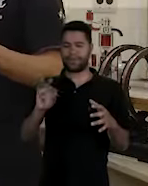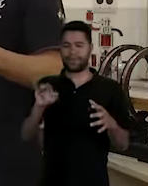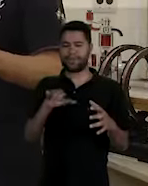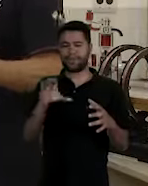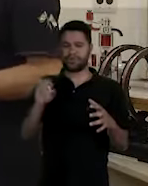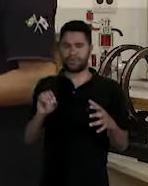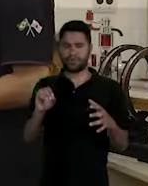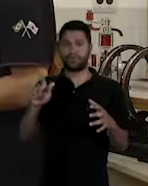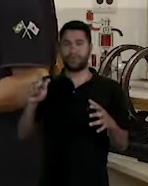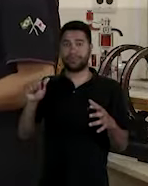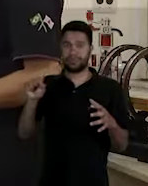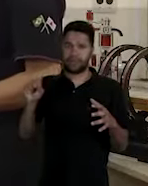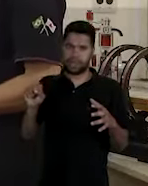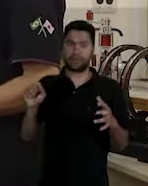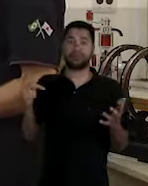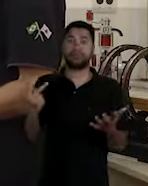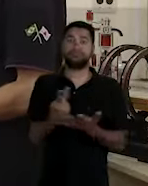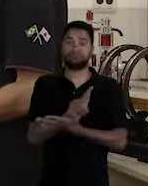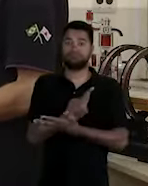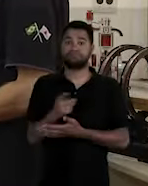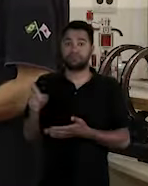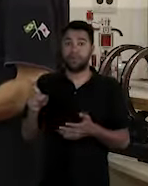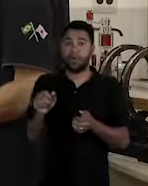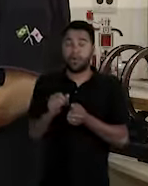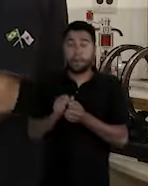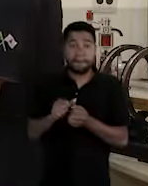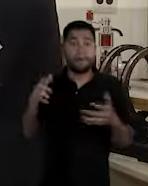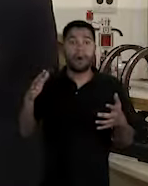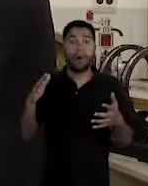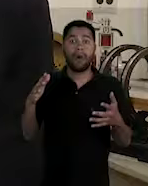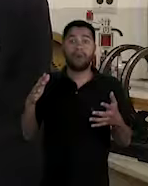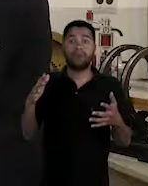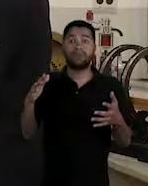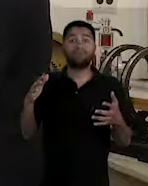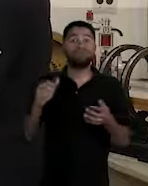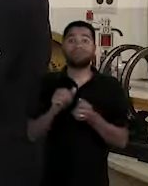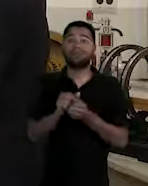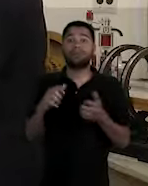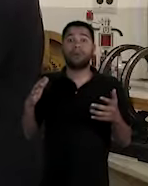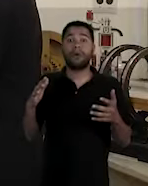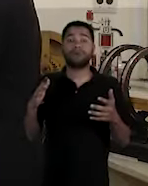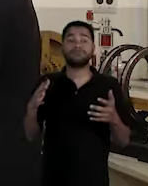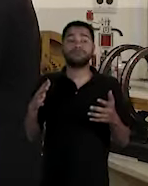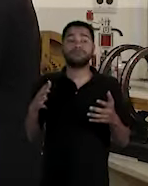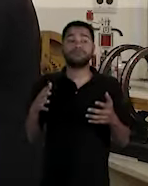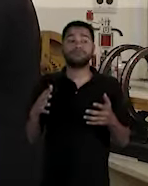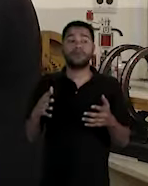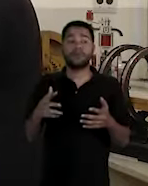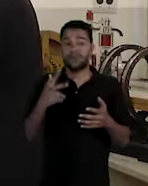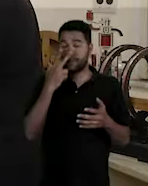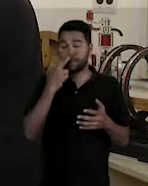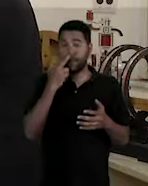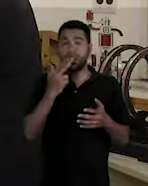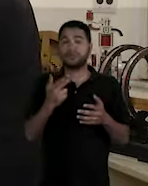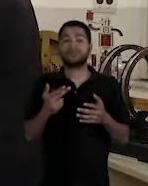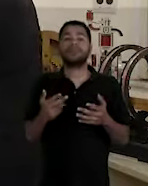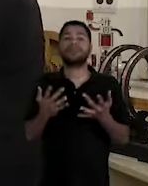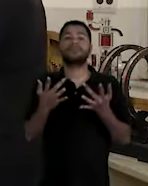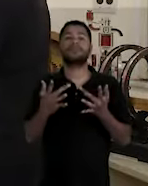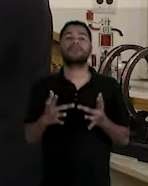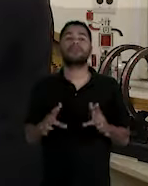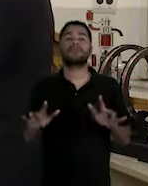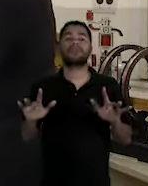que explodia? Ocorre aqui uma explosão. Essa explosão vai empurrar